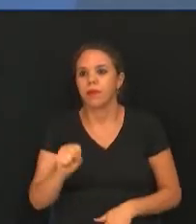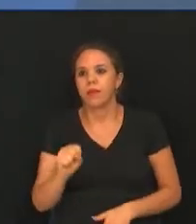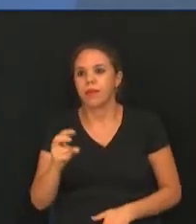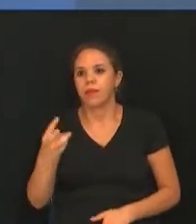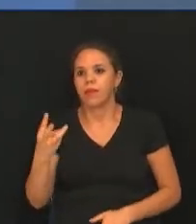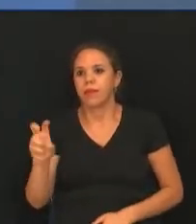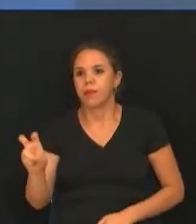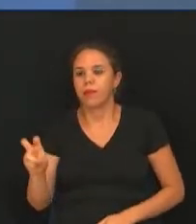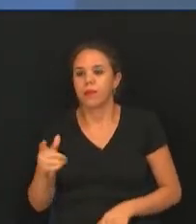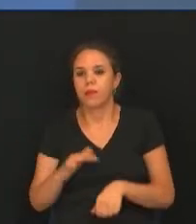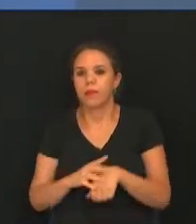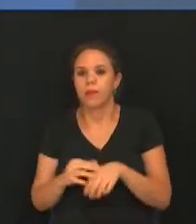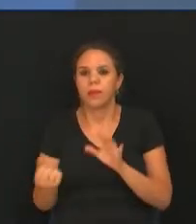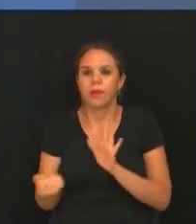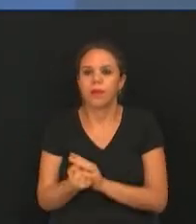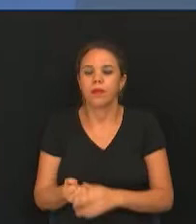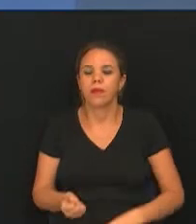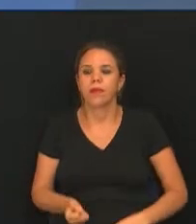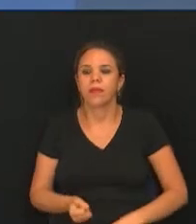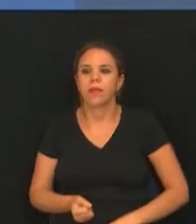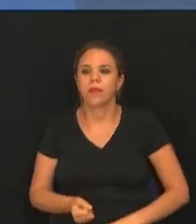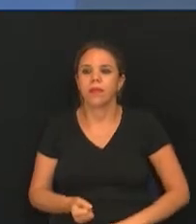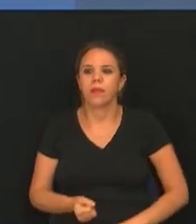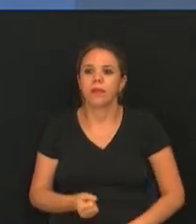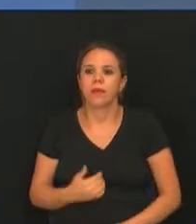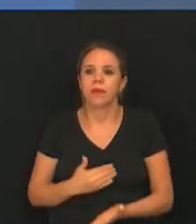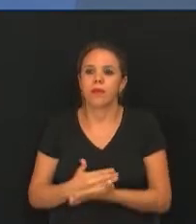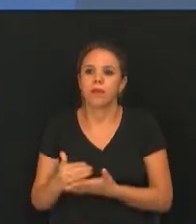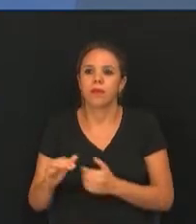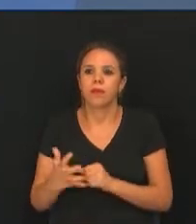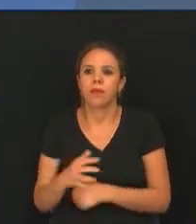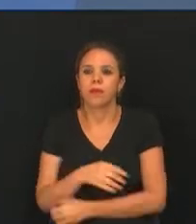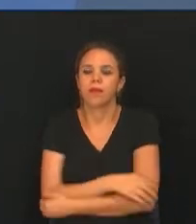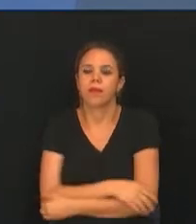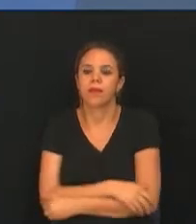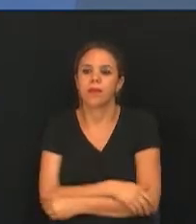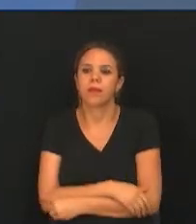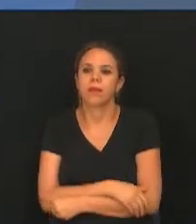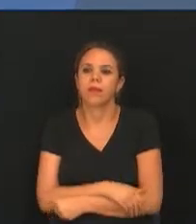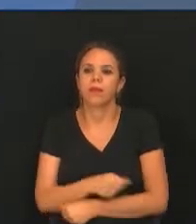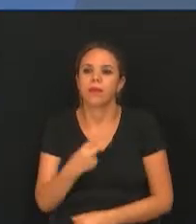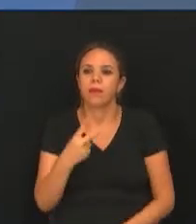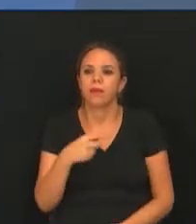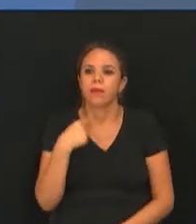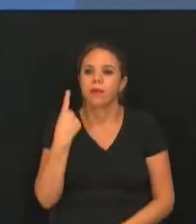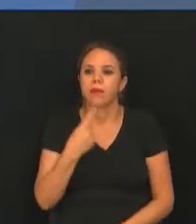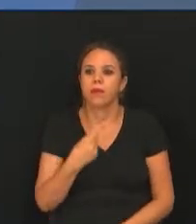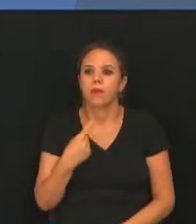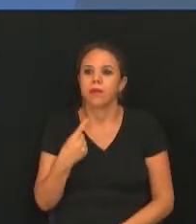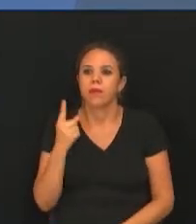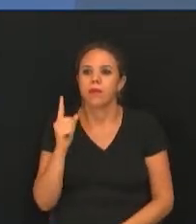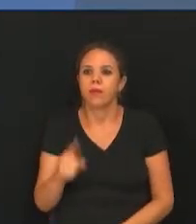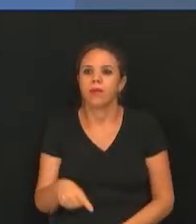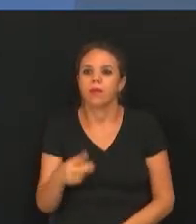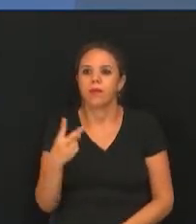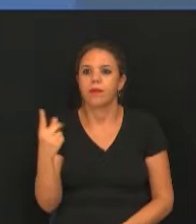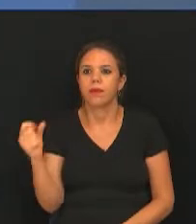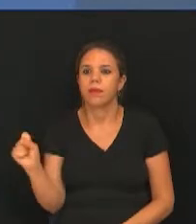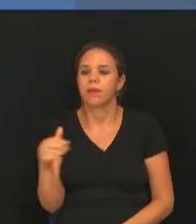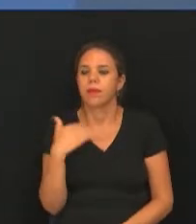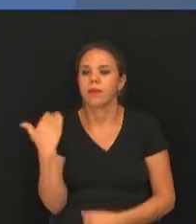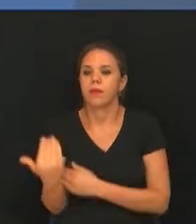27.937.835 casos registrados desde o início da pandemia. Nas últimas 24 horas foram 1.128